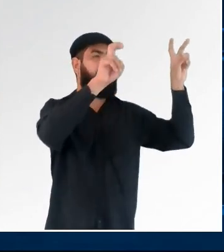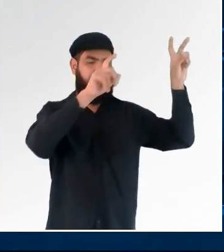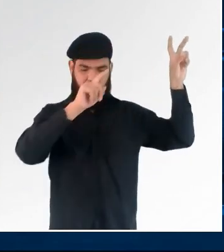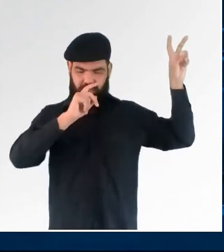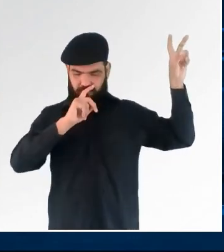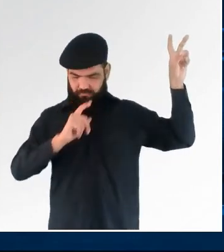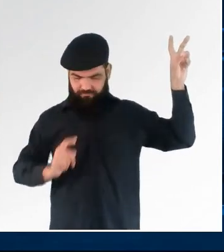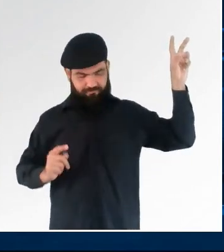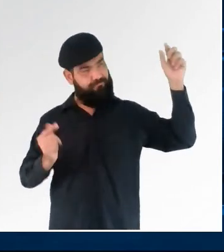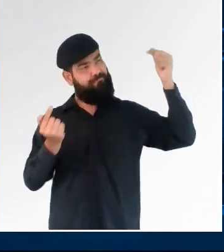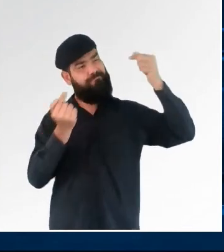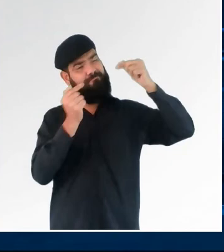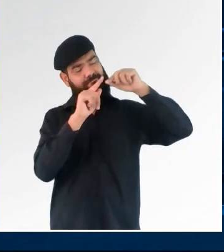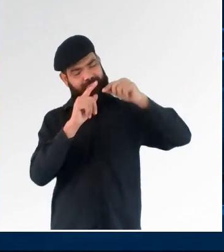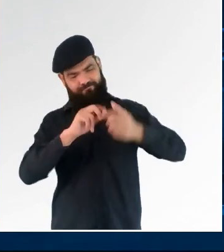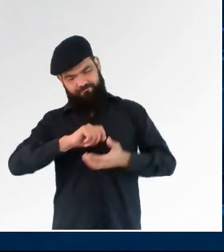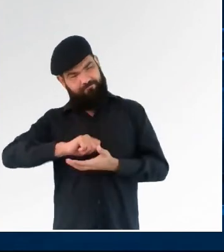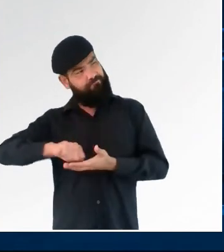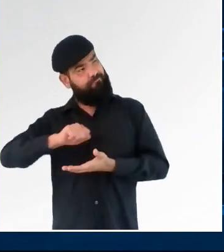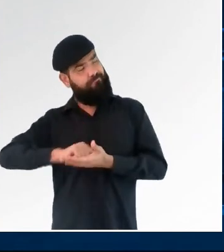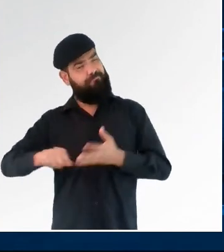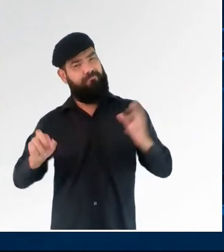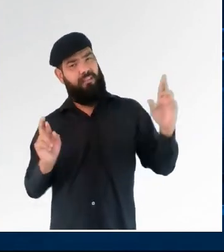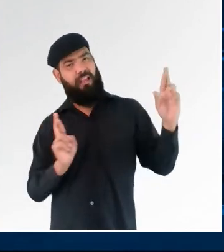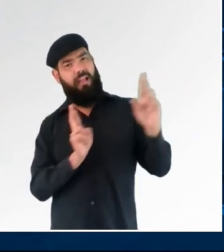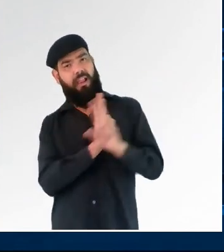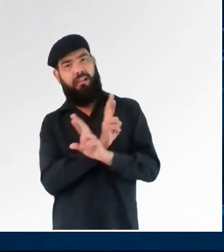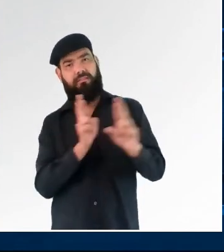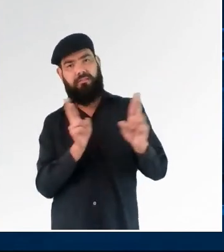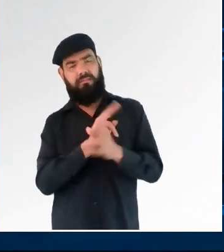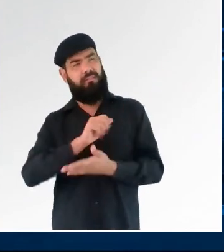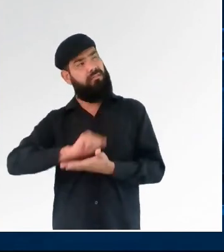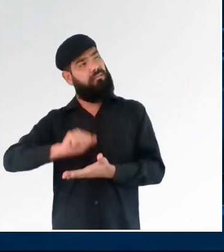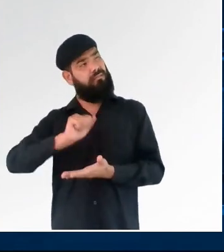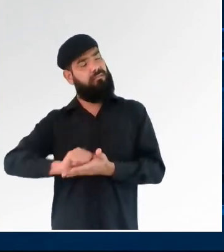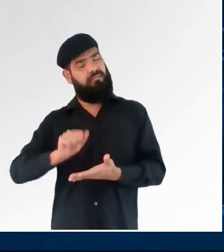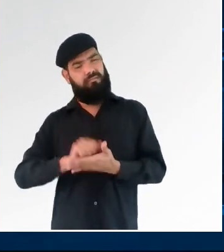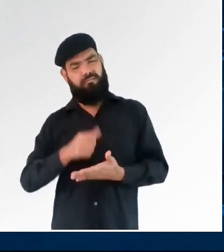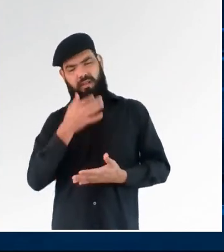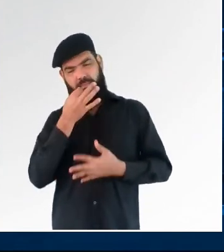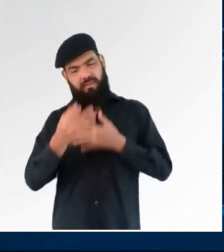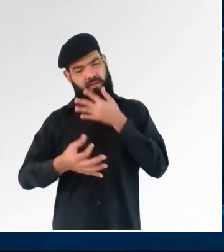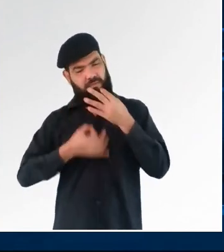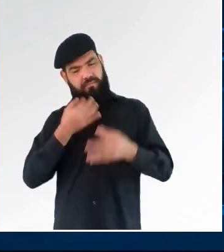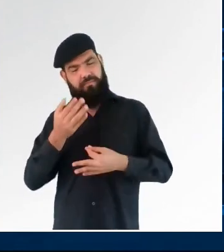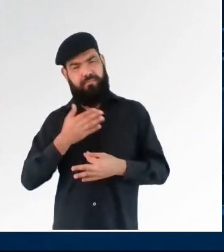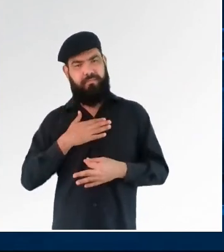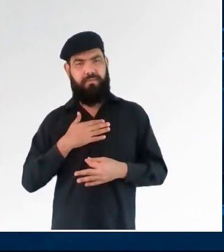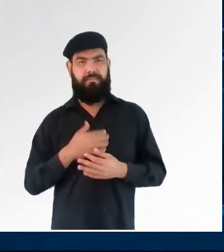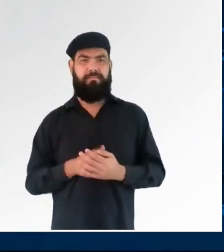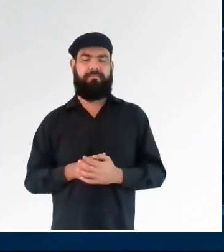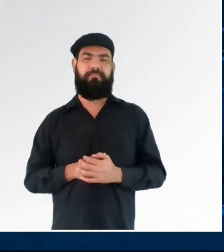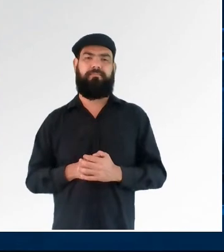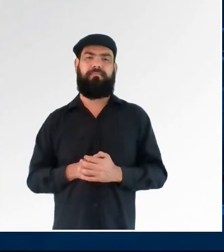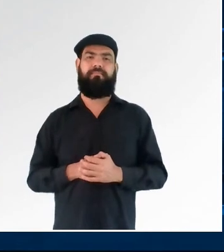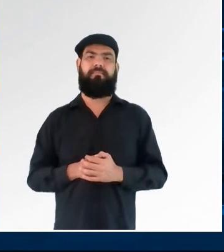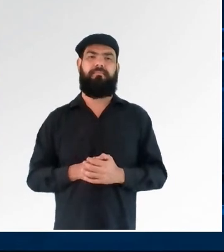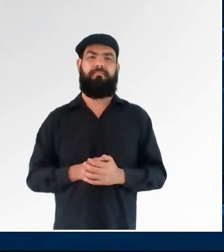da resenha, e vai relacionar com a obra que você está analisando. Você vai escrever o